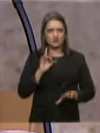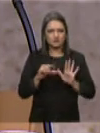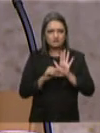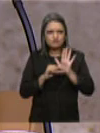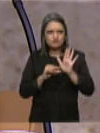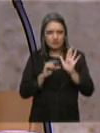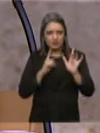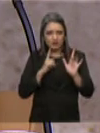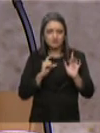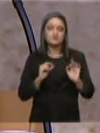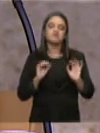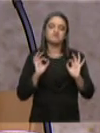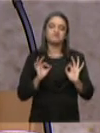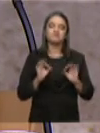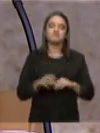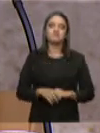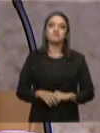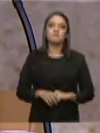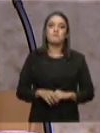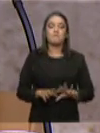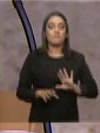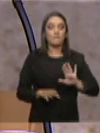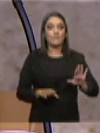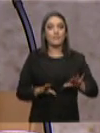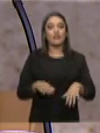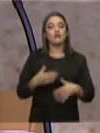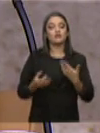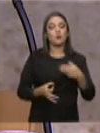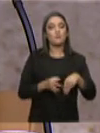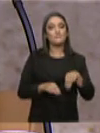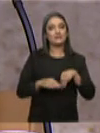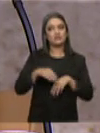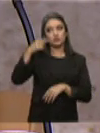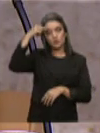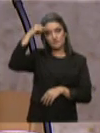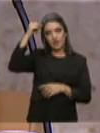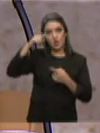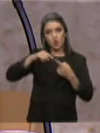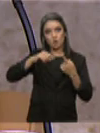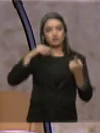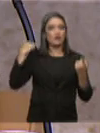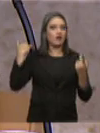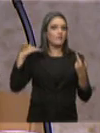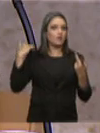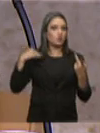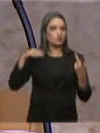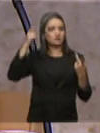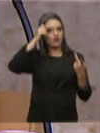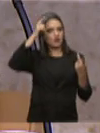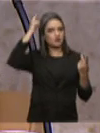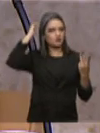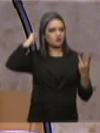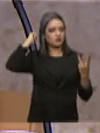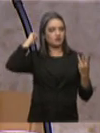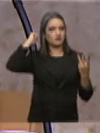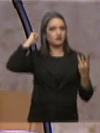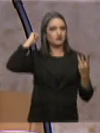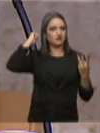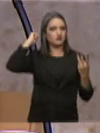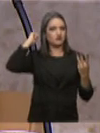nuance. Já o ministro Luiz Roberto, a ministra Carmen Lúcia, ministro Alexandre de Moraes,